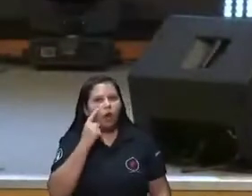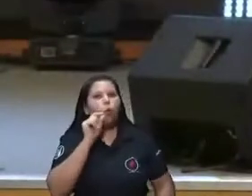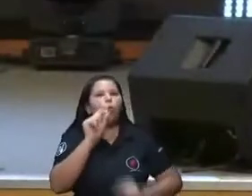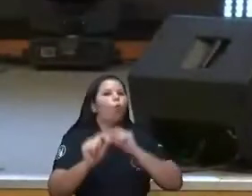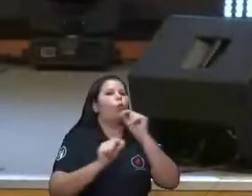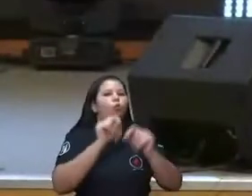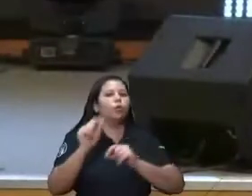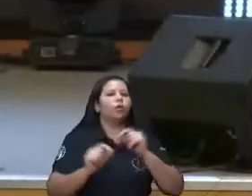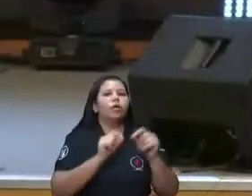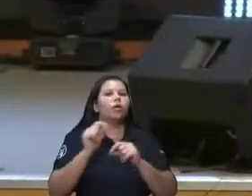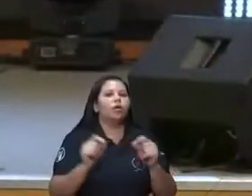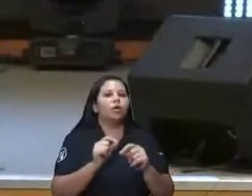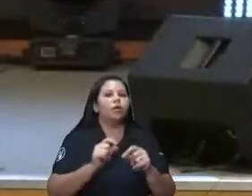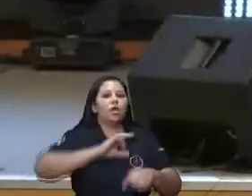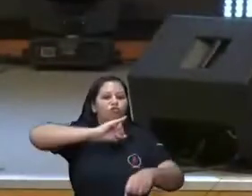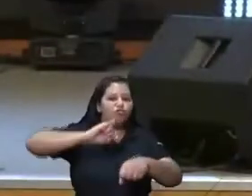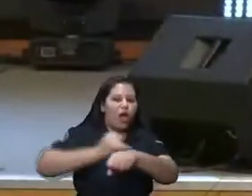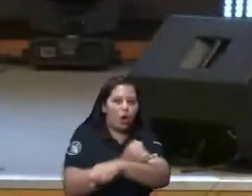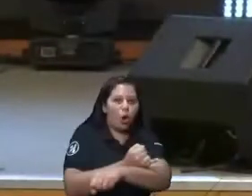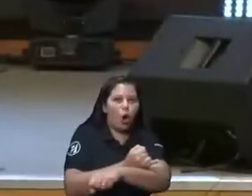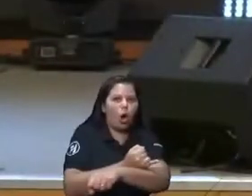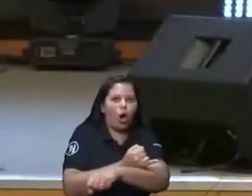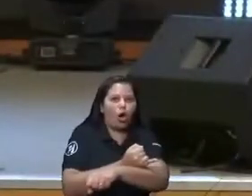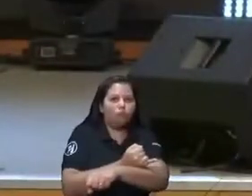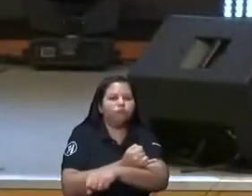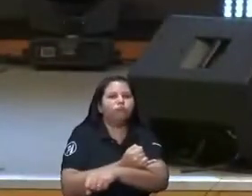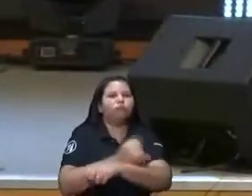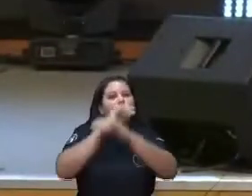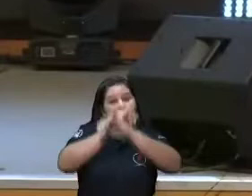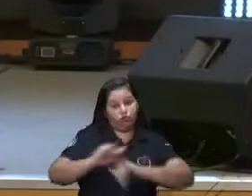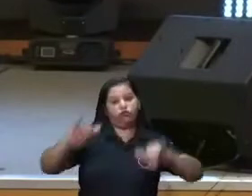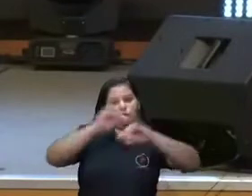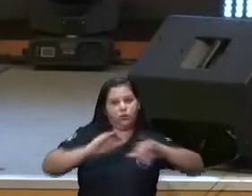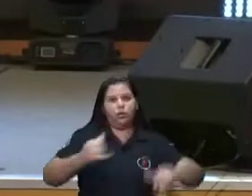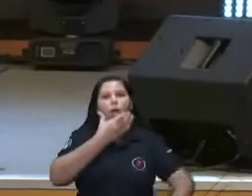Israel, o pai de vocês.